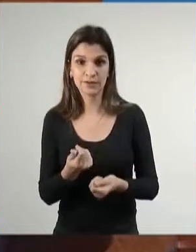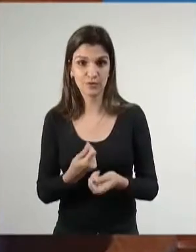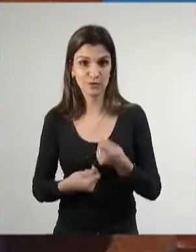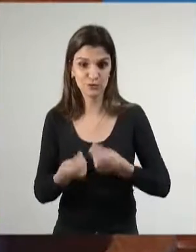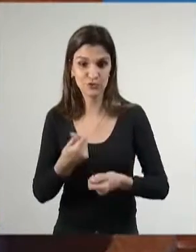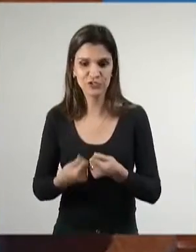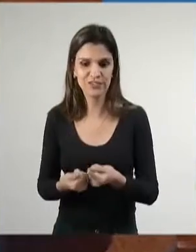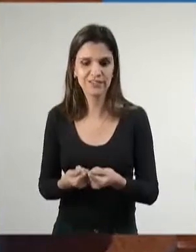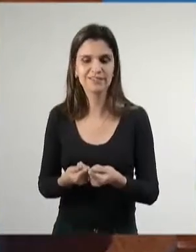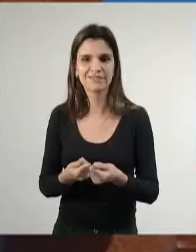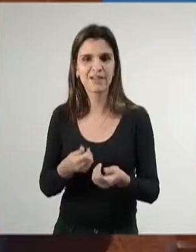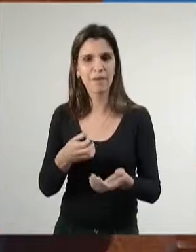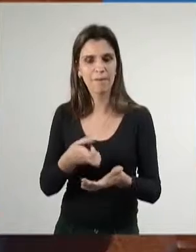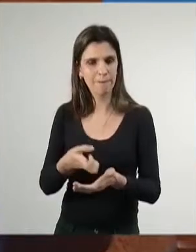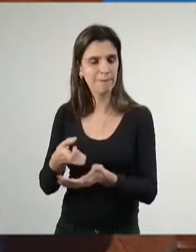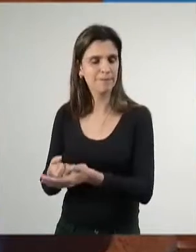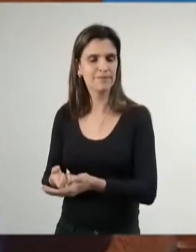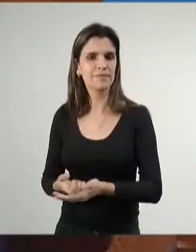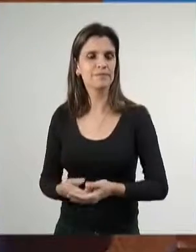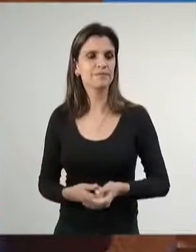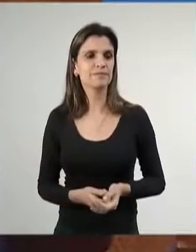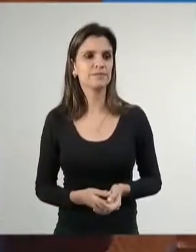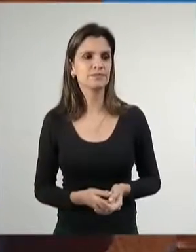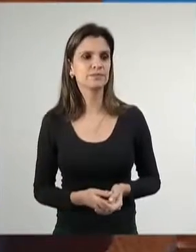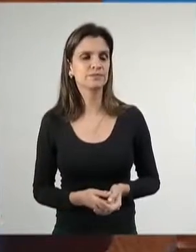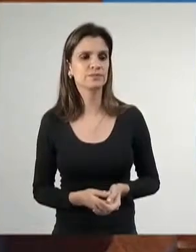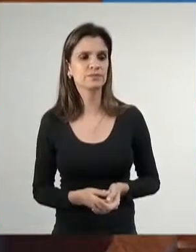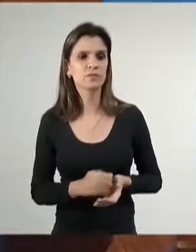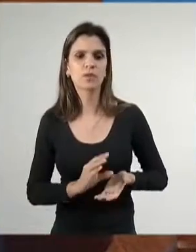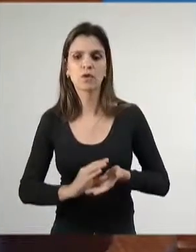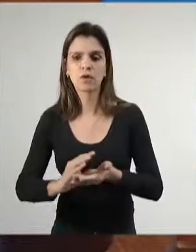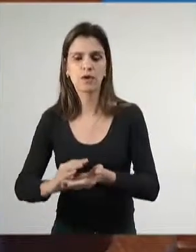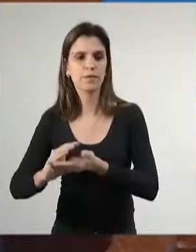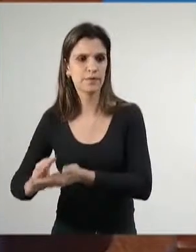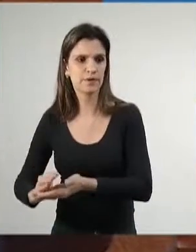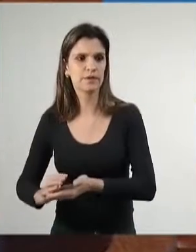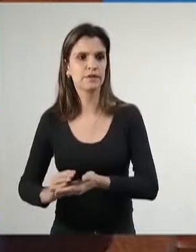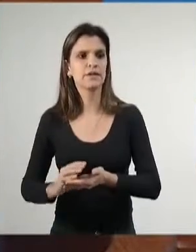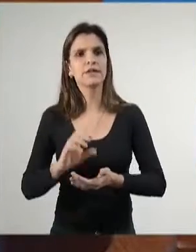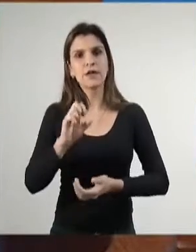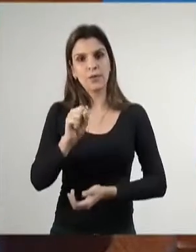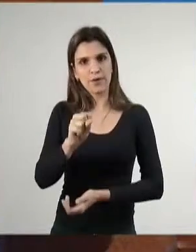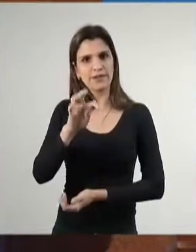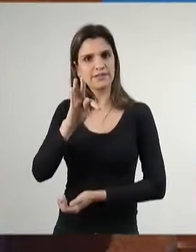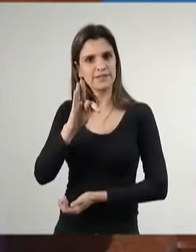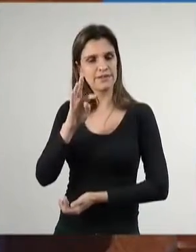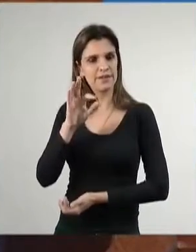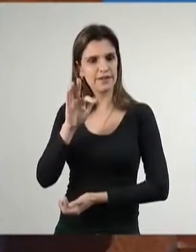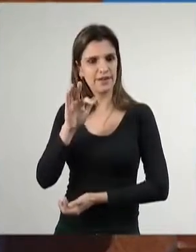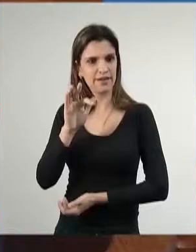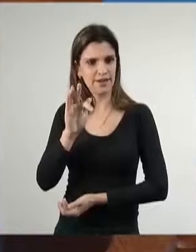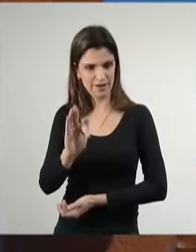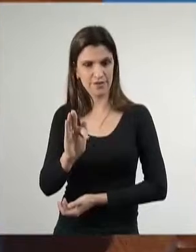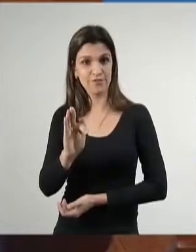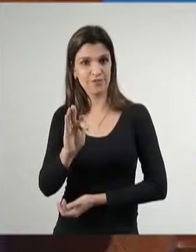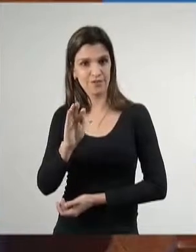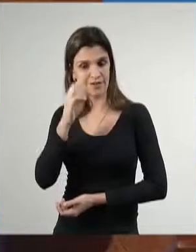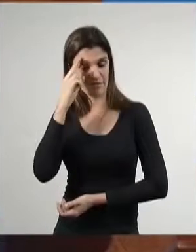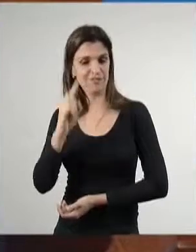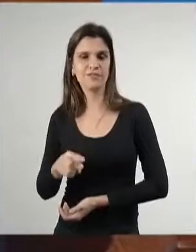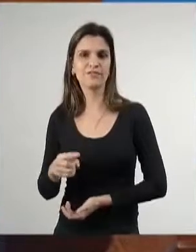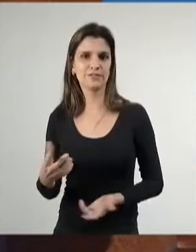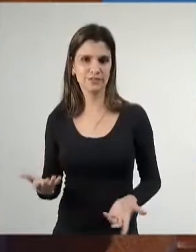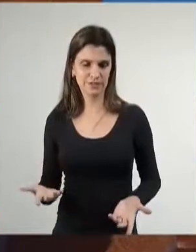E aí é muito importante essa decisão do Supremo Tribunal Federal, porque eu sei que os zelosos